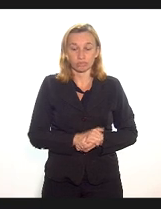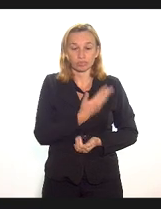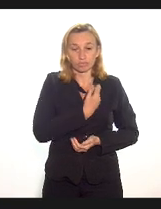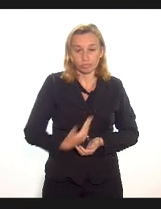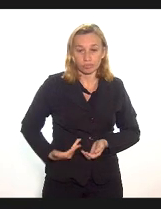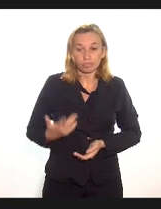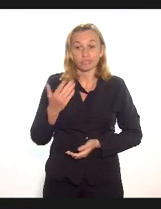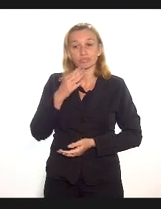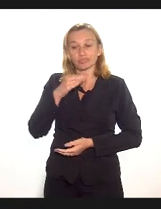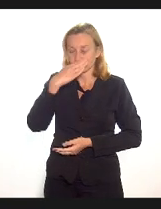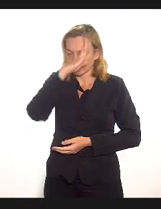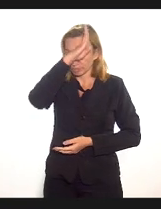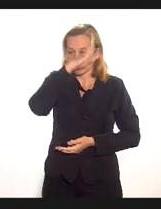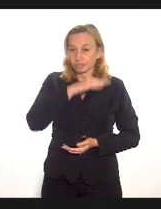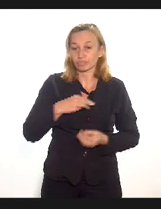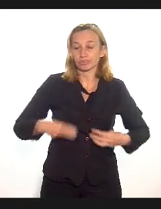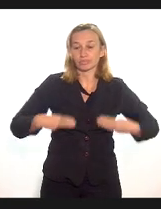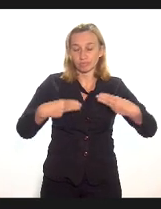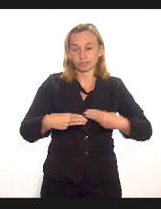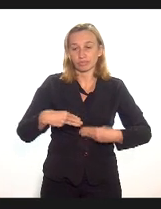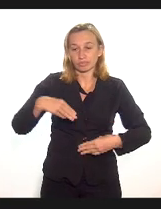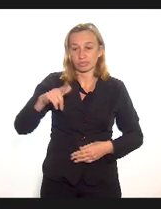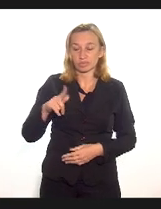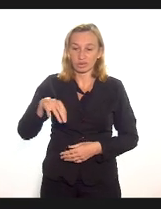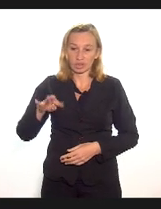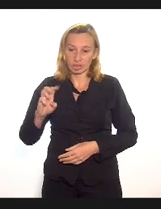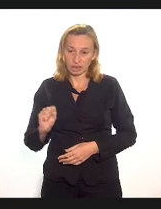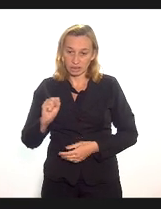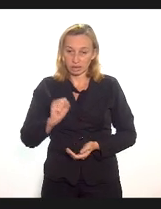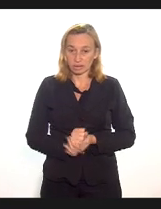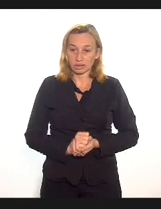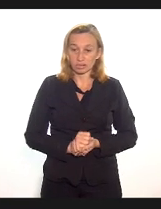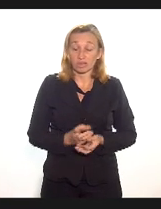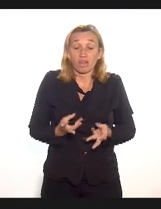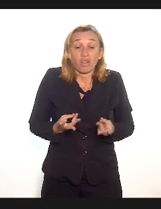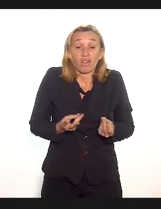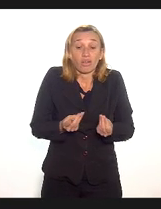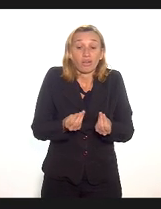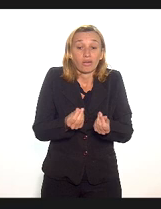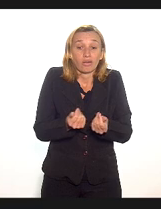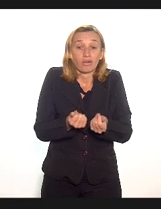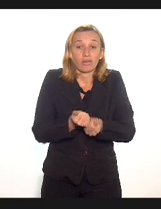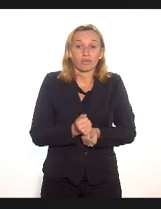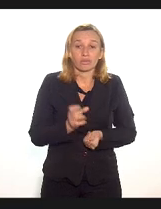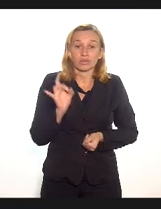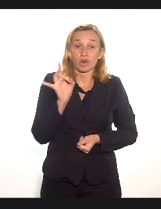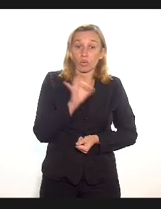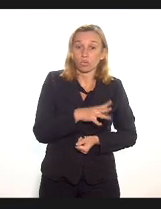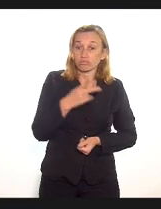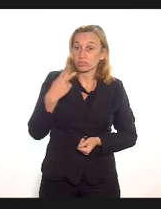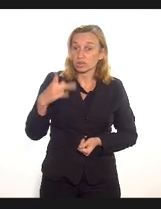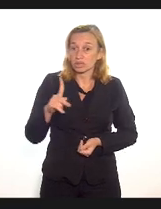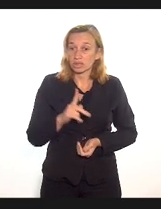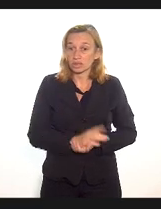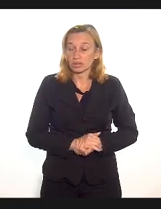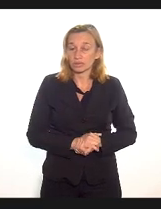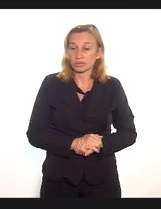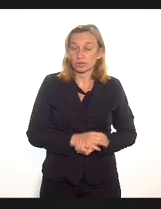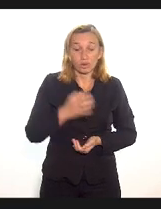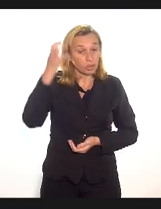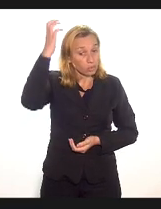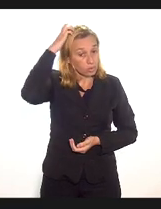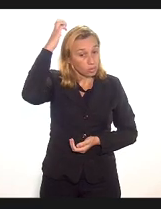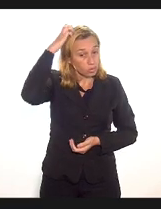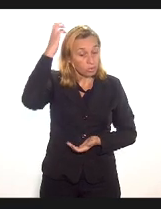Bolsonaro e pelo ministro Guedes. O Guedes é tão sensível que a última dele foi culpar a falta